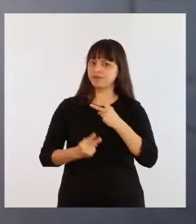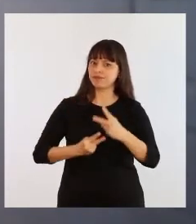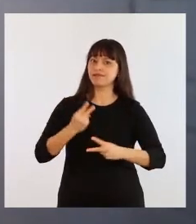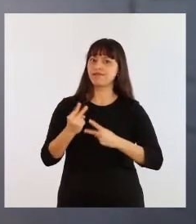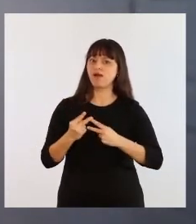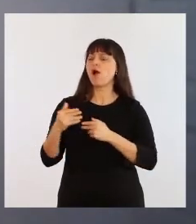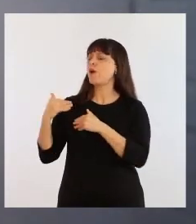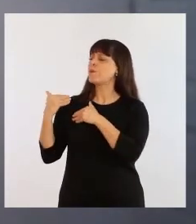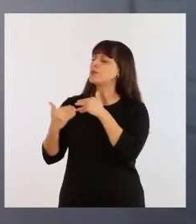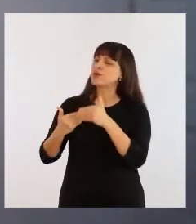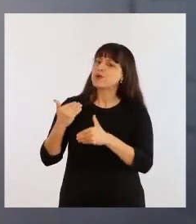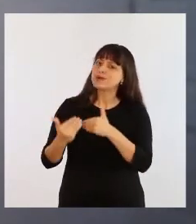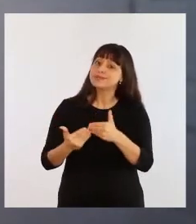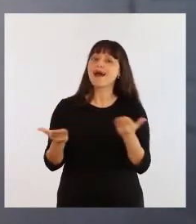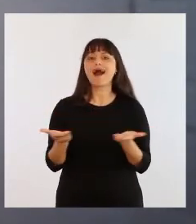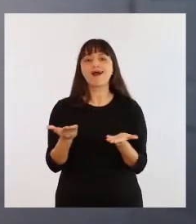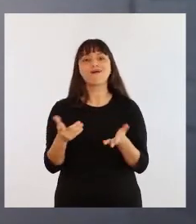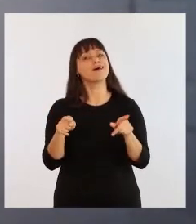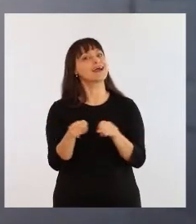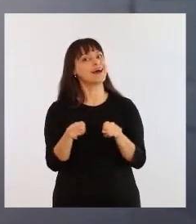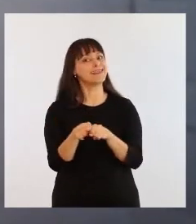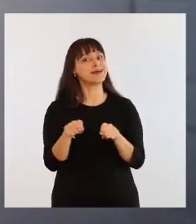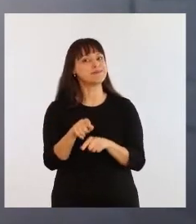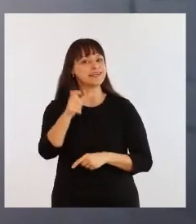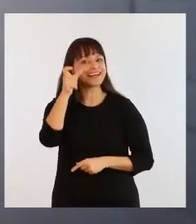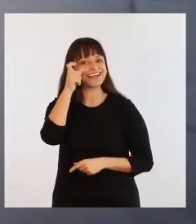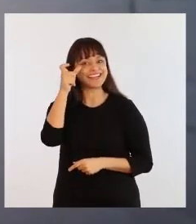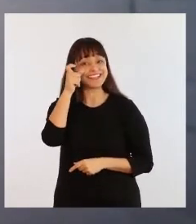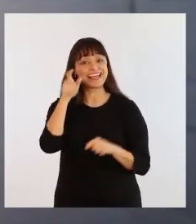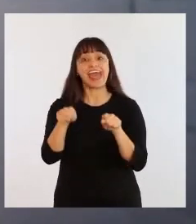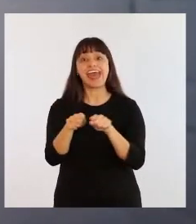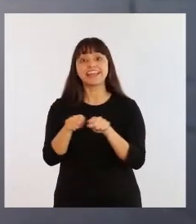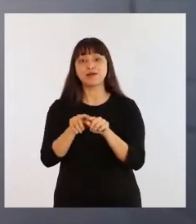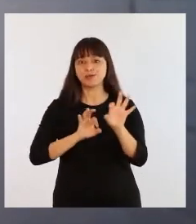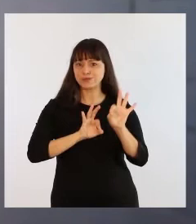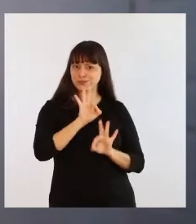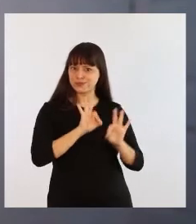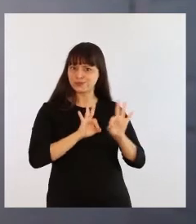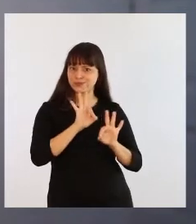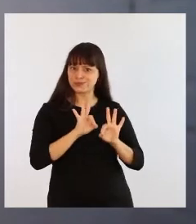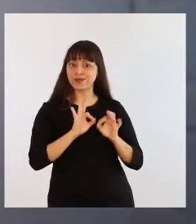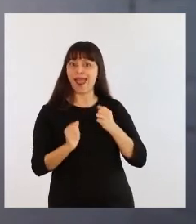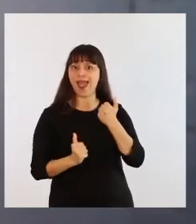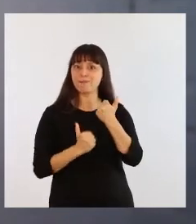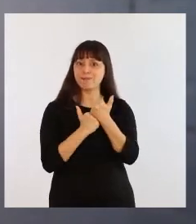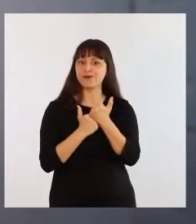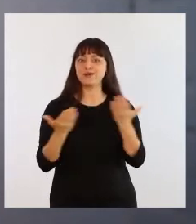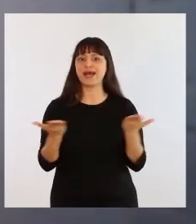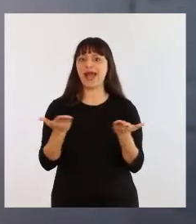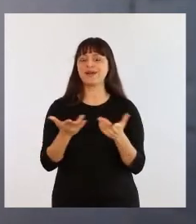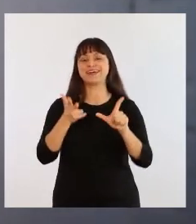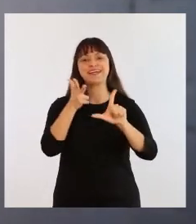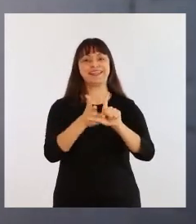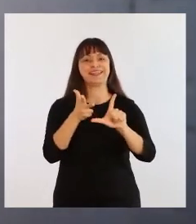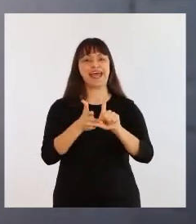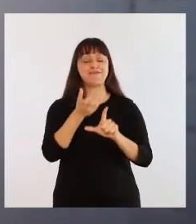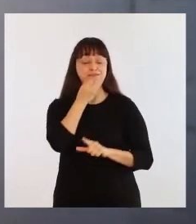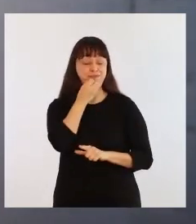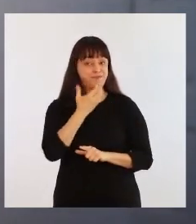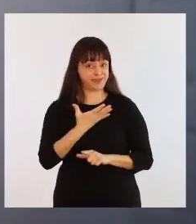participou do processo, que está agora aqui também ligada por trás das câmeras, garantindo que tudo funcione